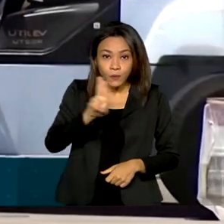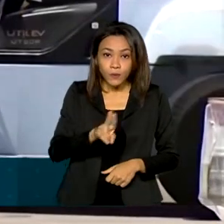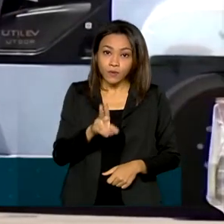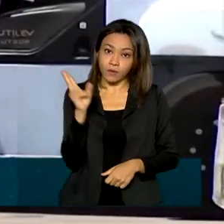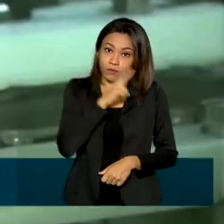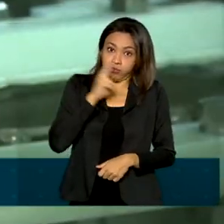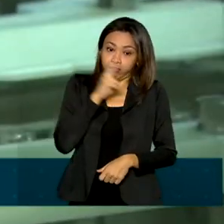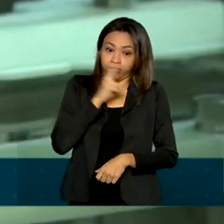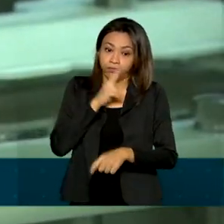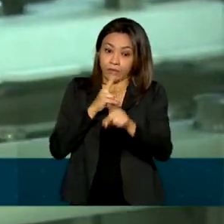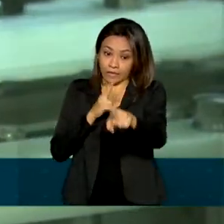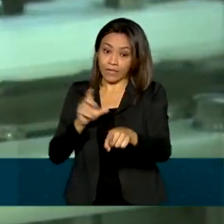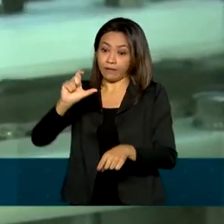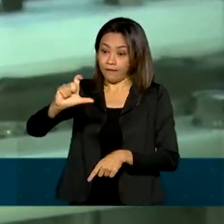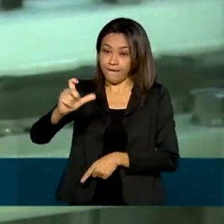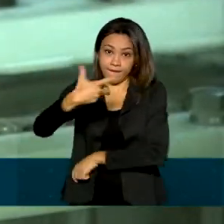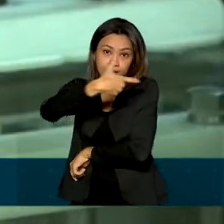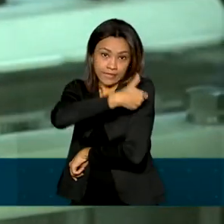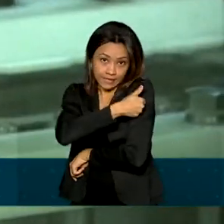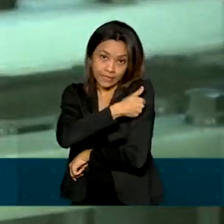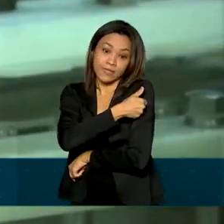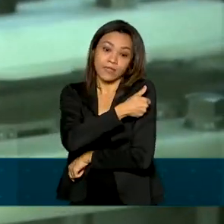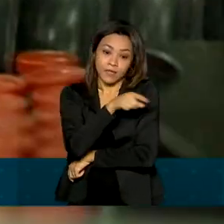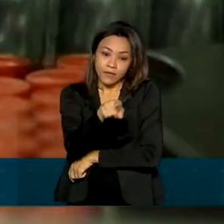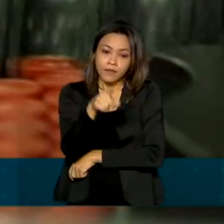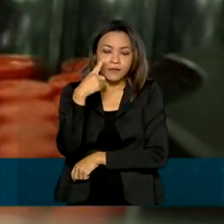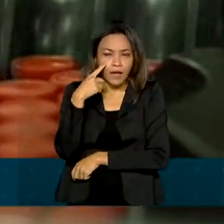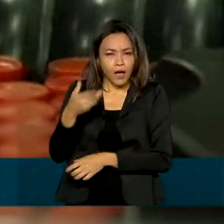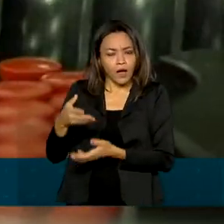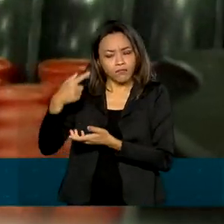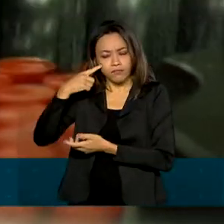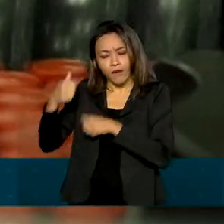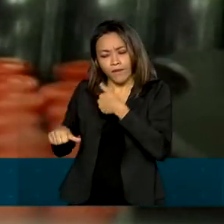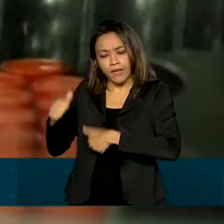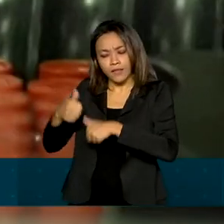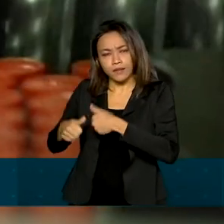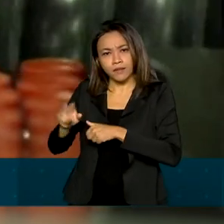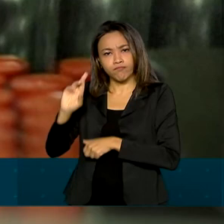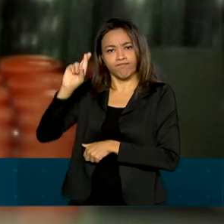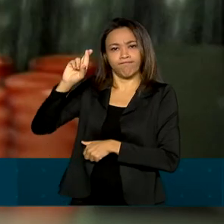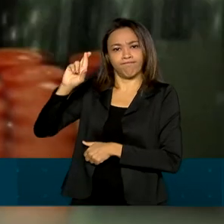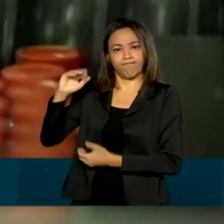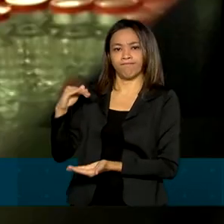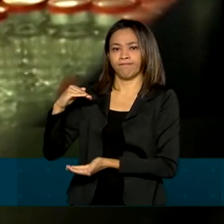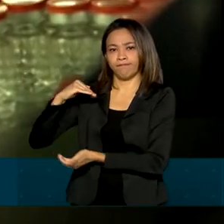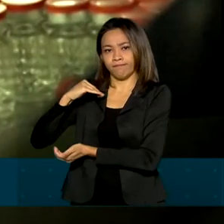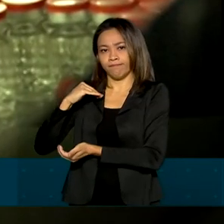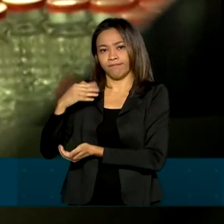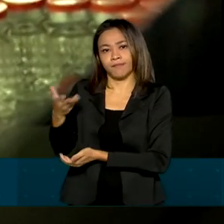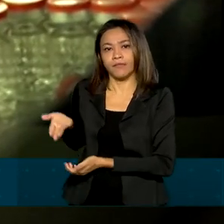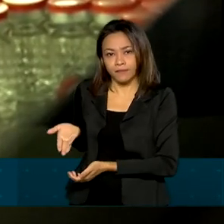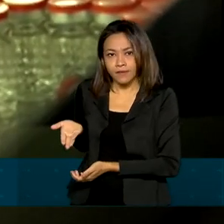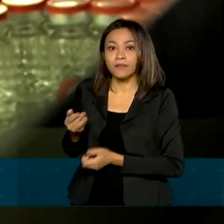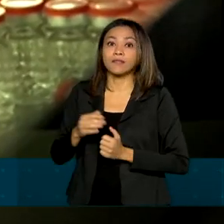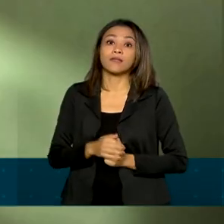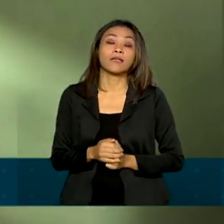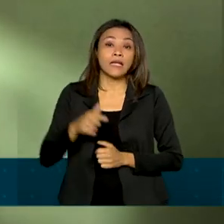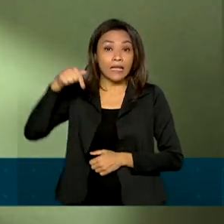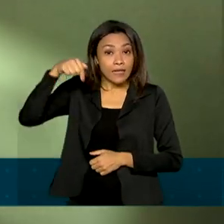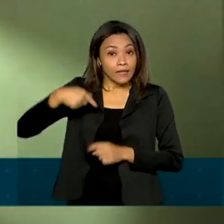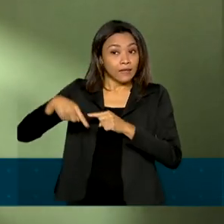da vacina Sputnik V está em análise na Anvisa, a Agência Nacional de Vigilância Sanitária.